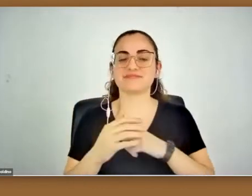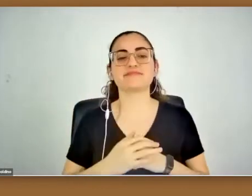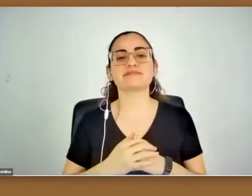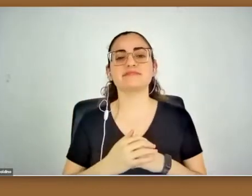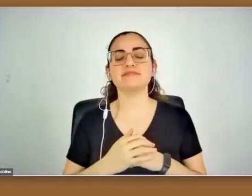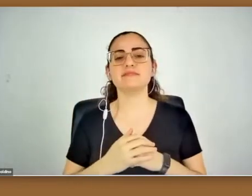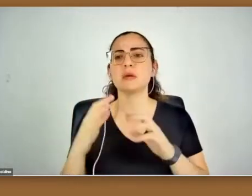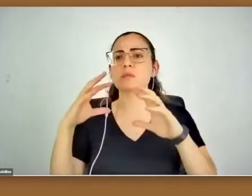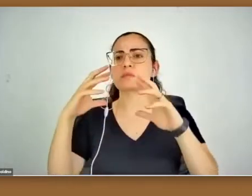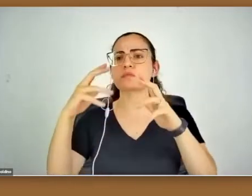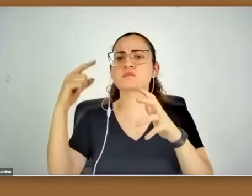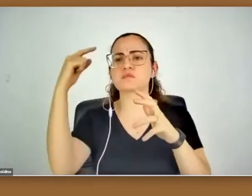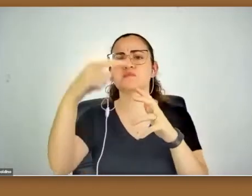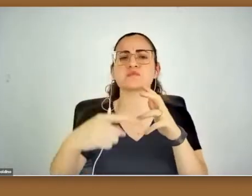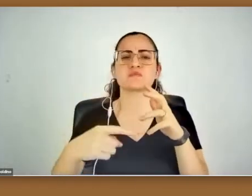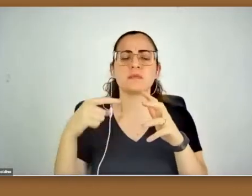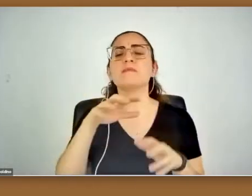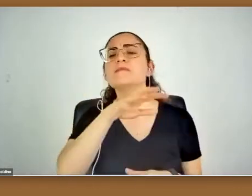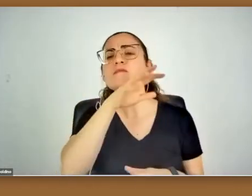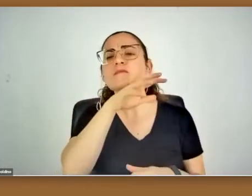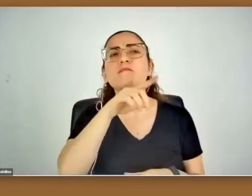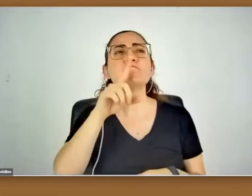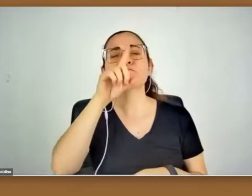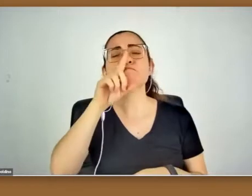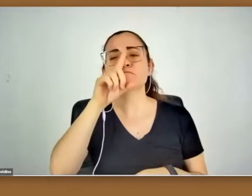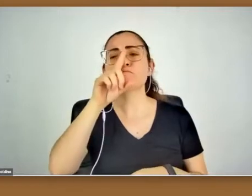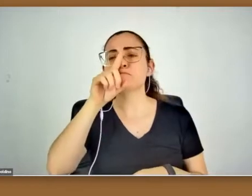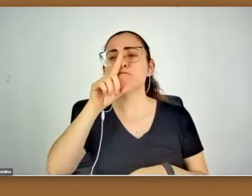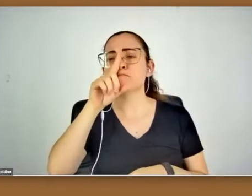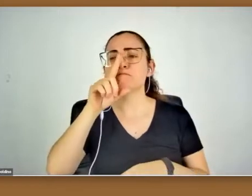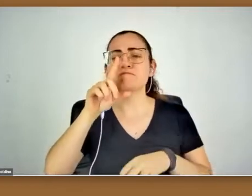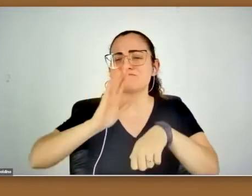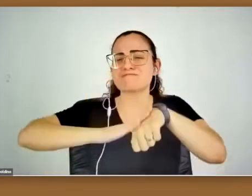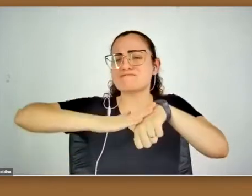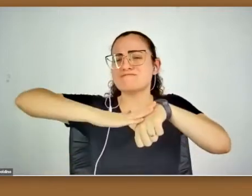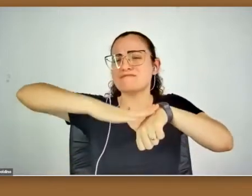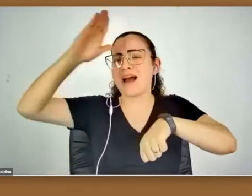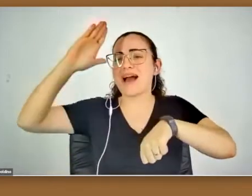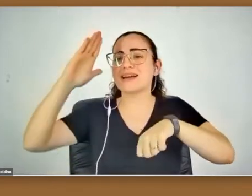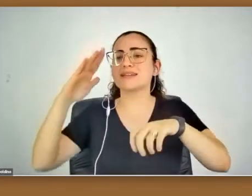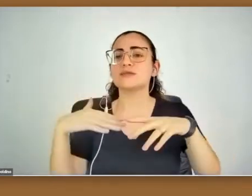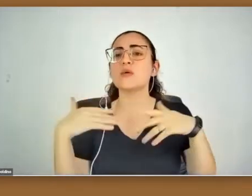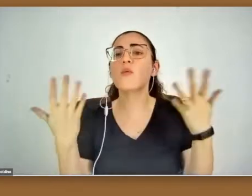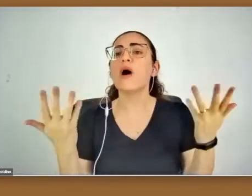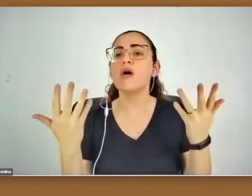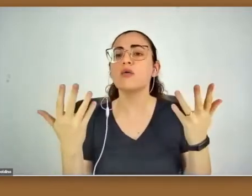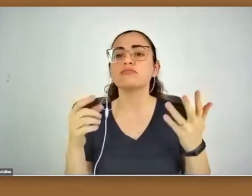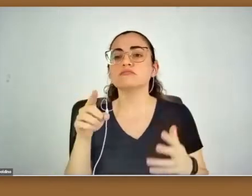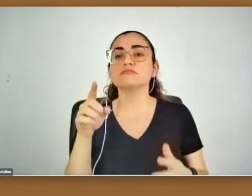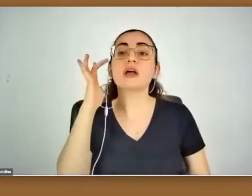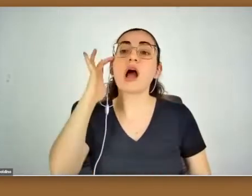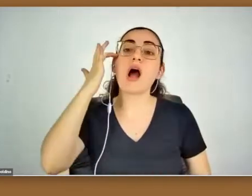animal mais perigoso do mundo? O que vocês acham? Muitas vezes a gente pode pensar o quê?